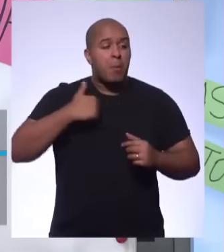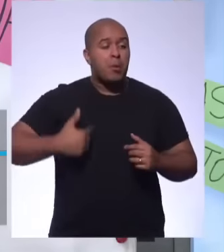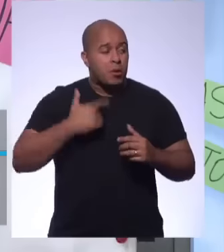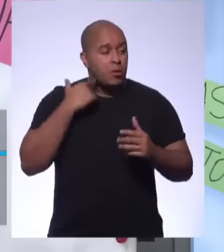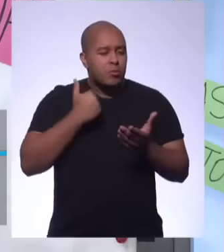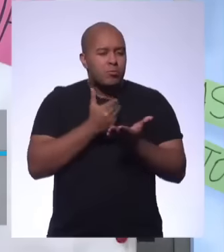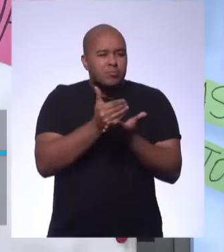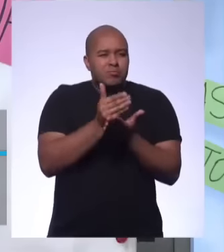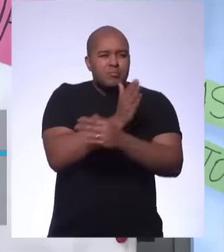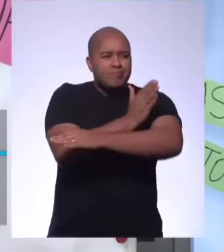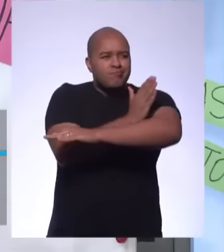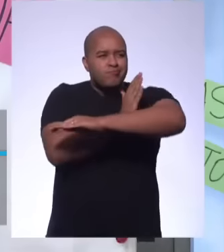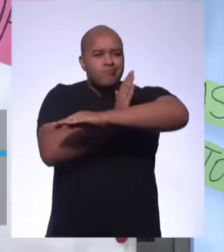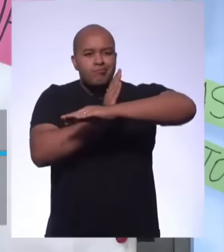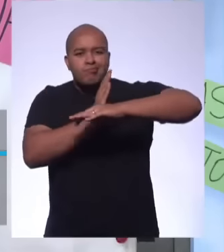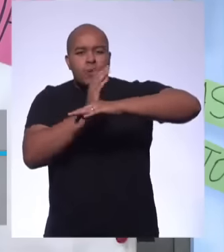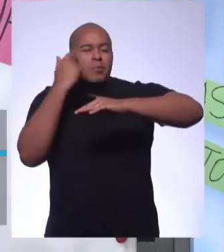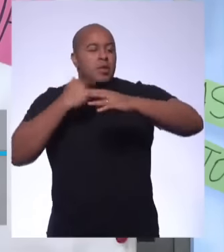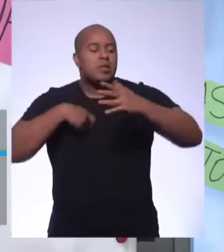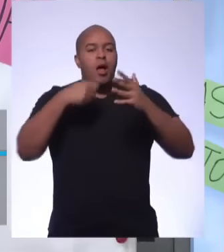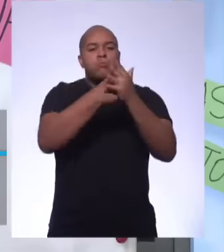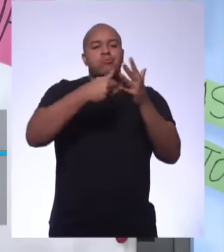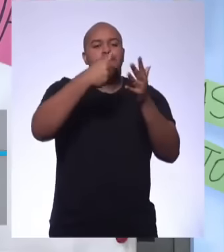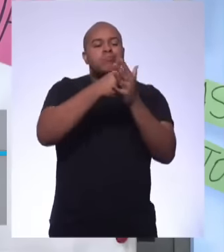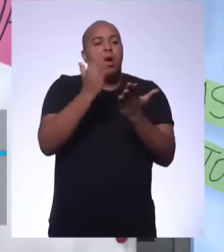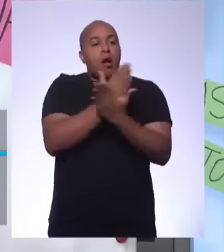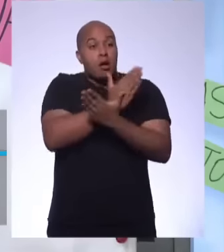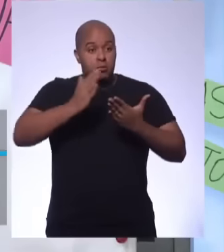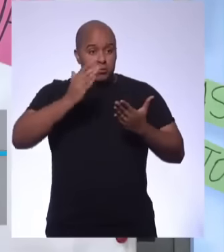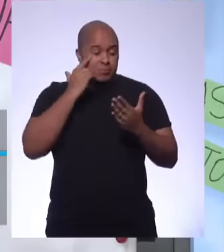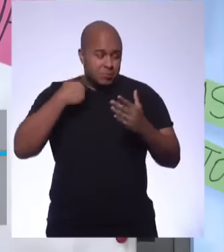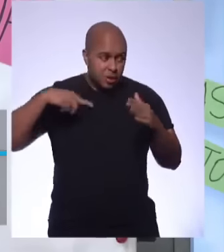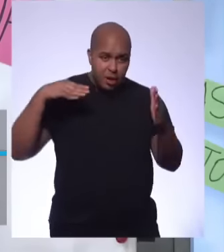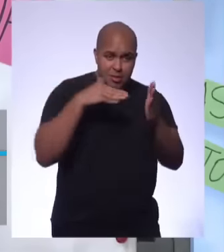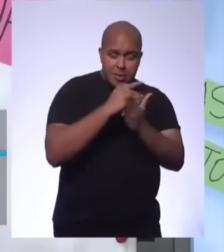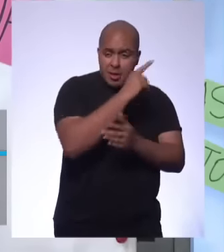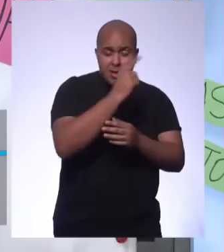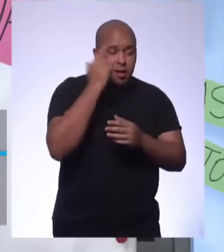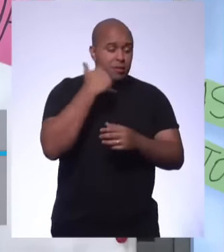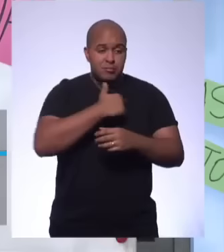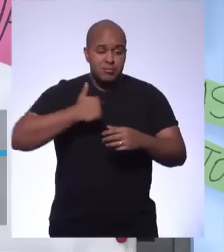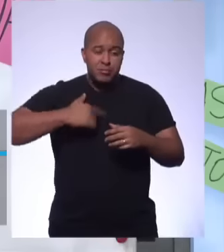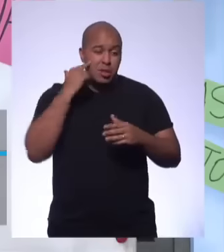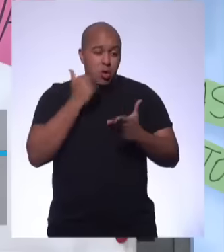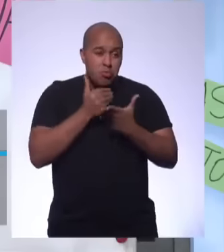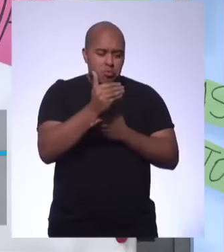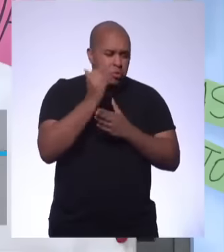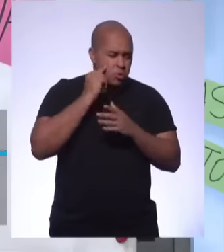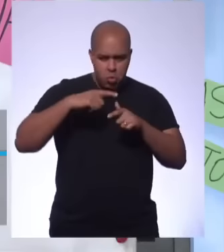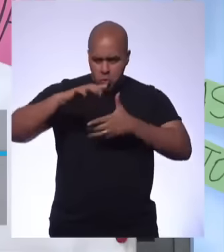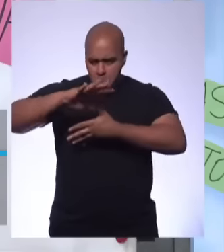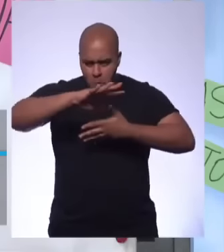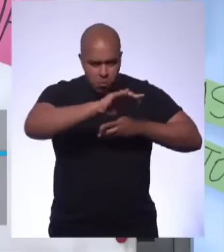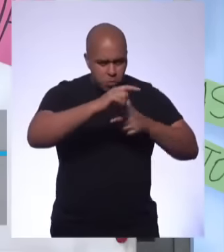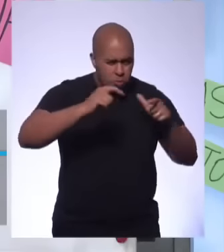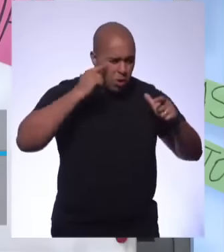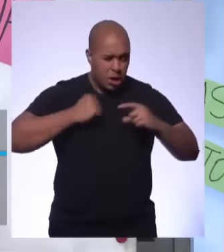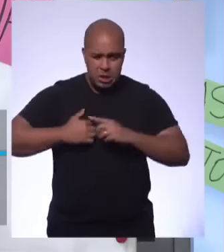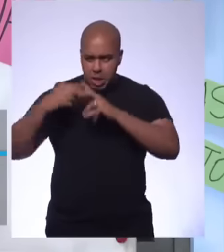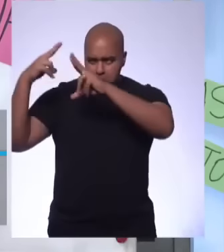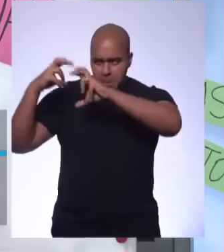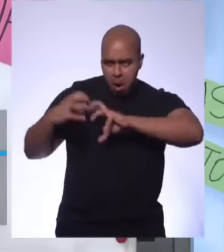período onde ele teve que enfrentar algumas. Porque para chegar na China, ele passou por territórios que estavam em